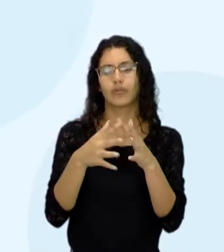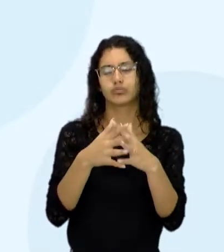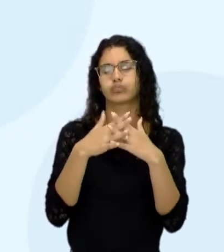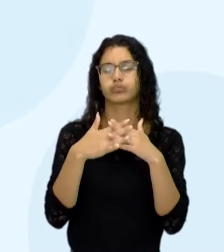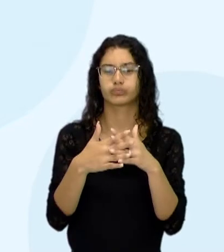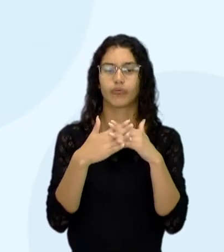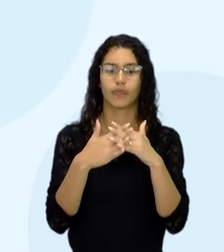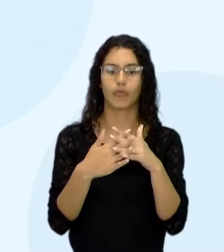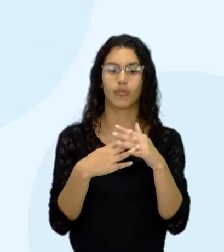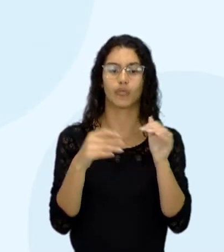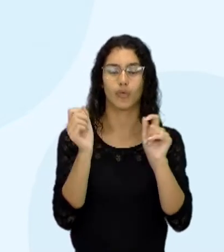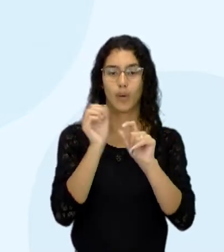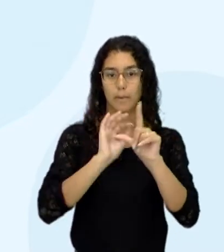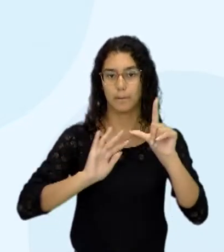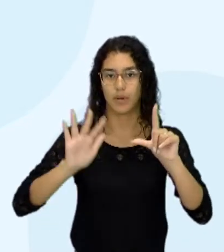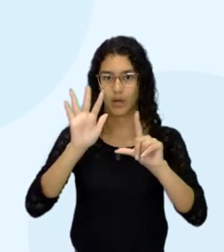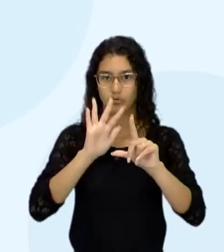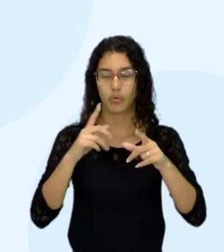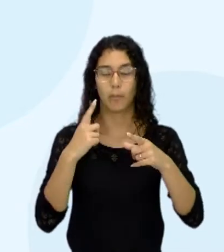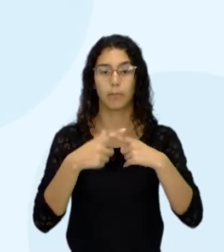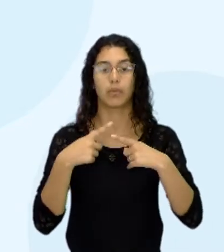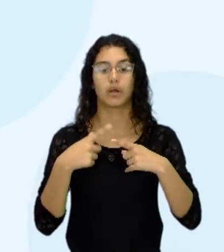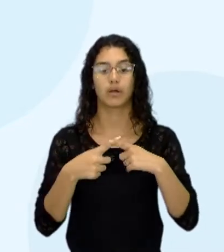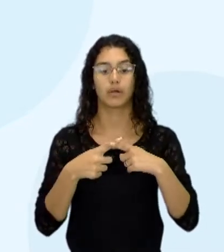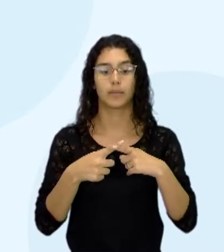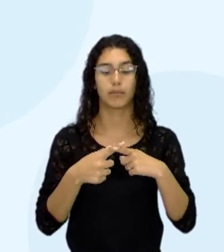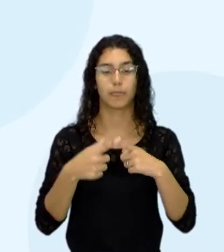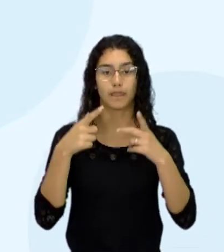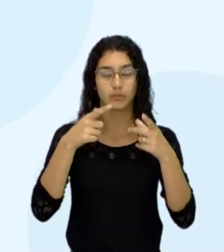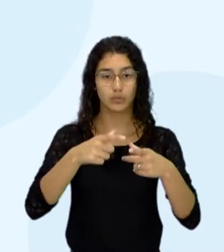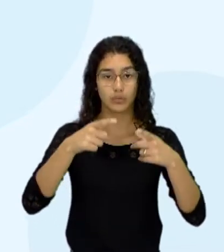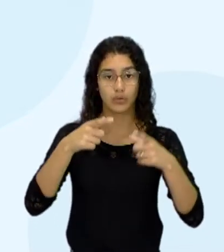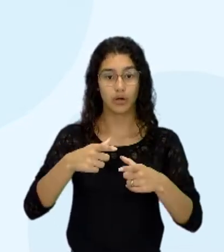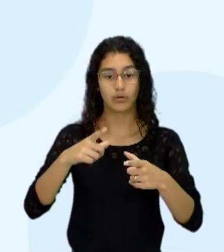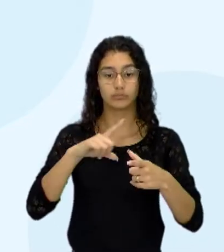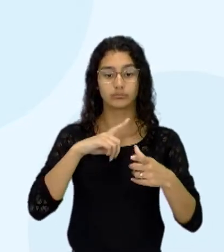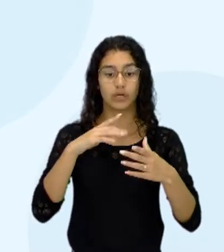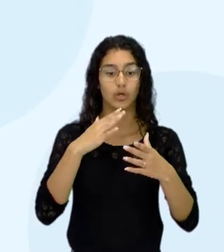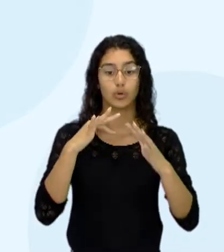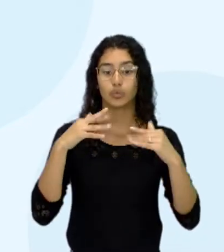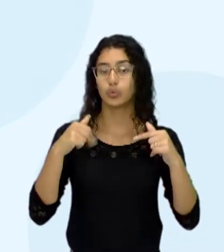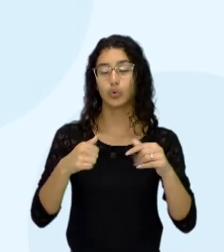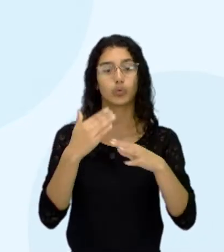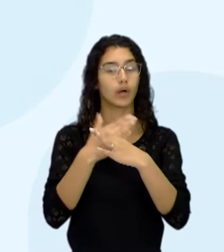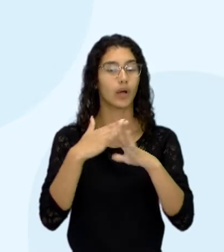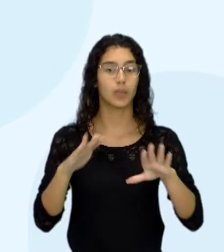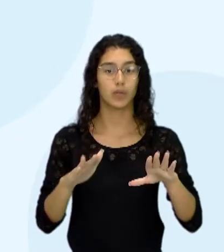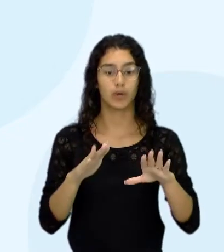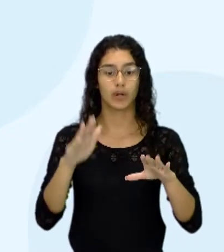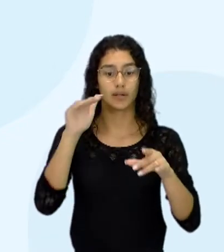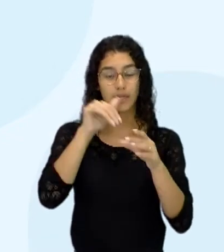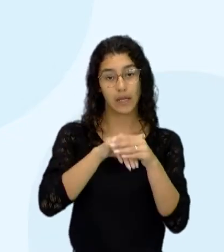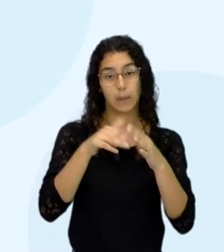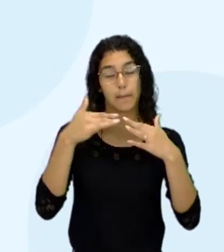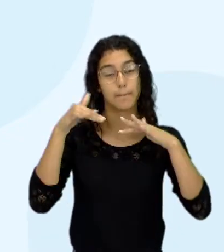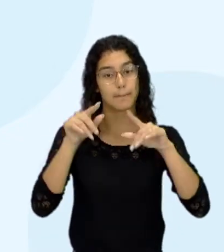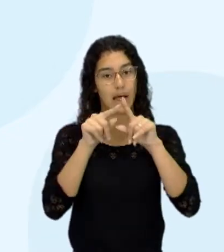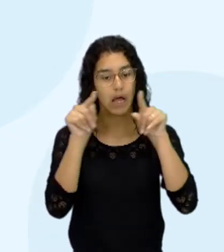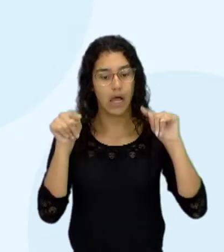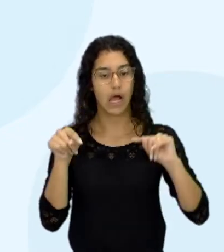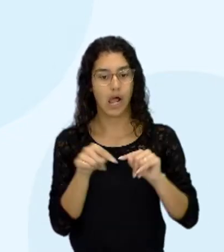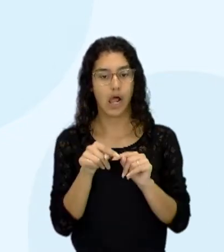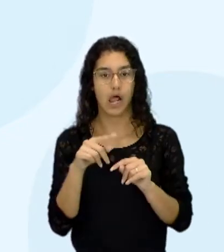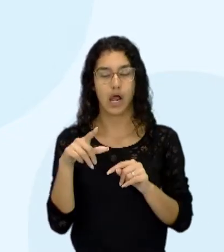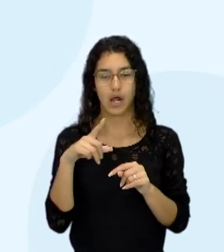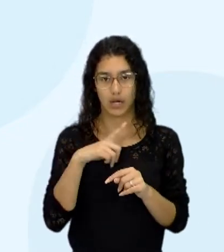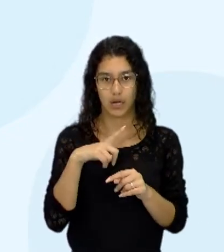conflitante as imagens e as situações, porque ela está num deserto, está tudo destruído lá de fora, mas dentro daquela caixinha, aquele